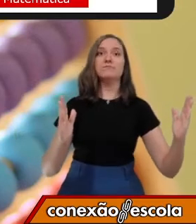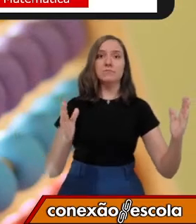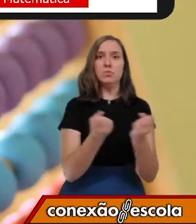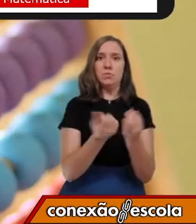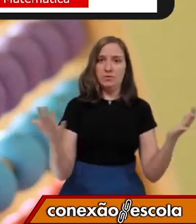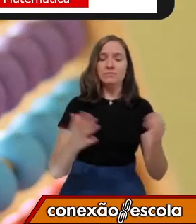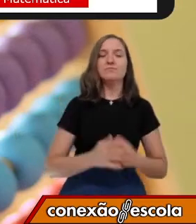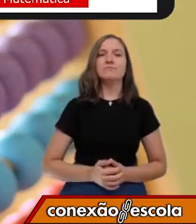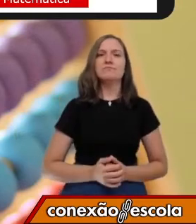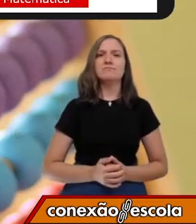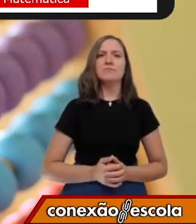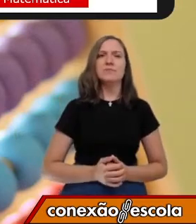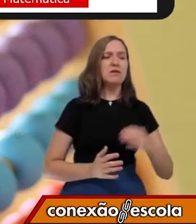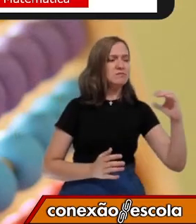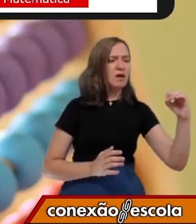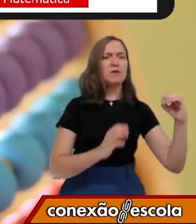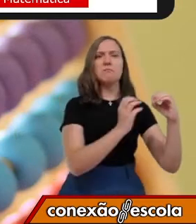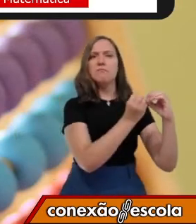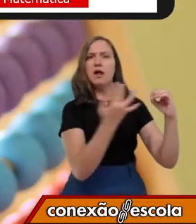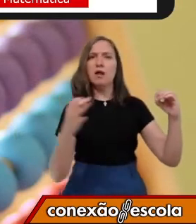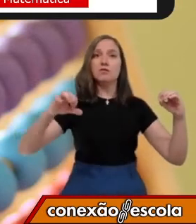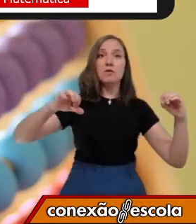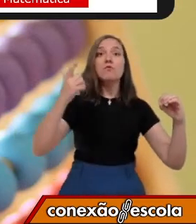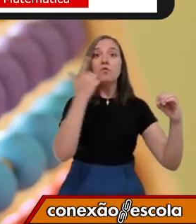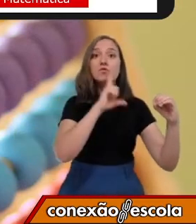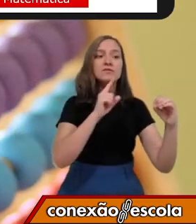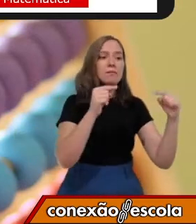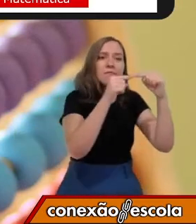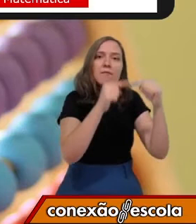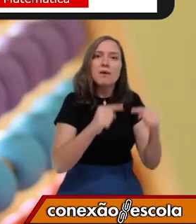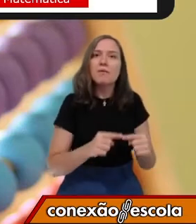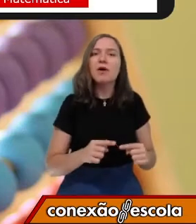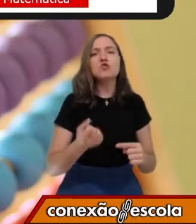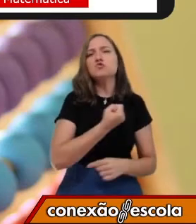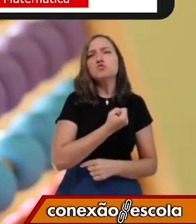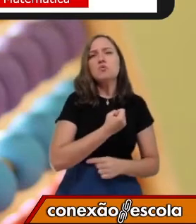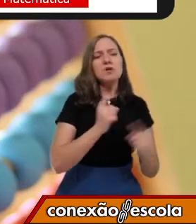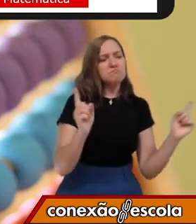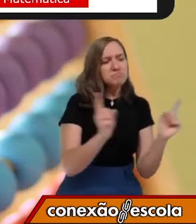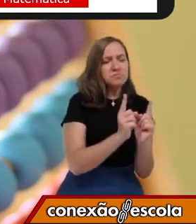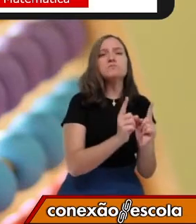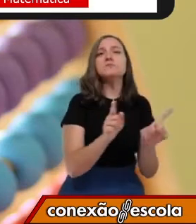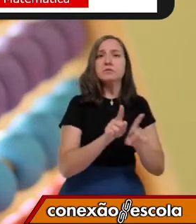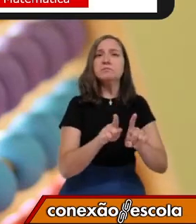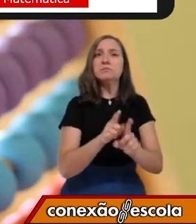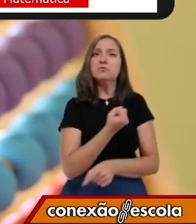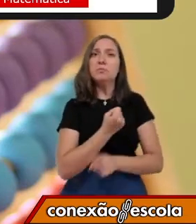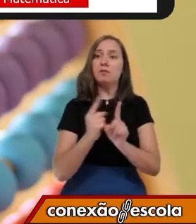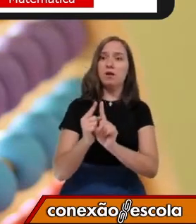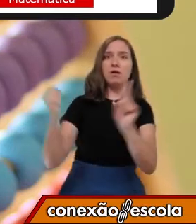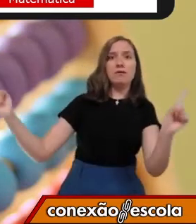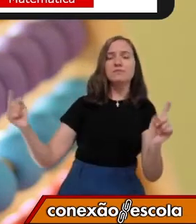meio desses 10 símbolos, nós conseguimos montar qualquer número, desde um número muito grande até um número muito